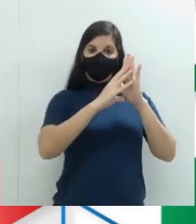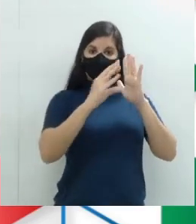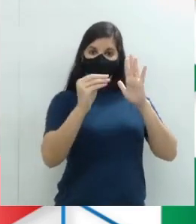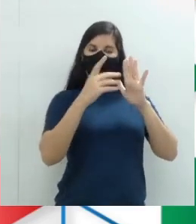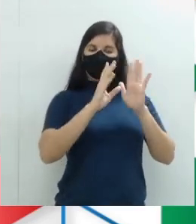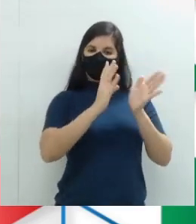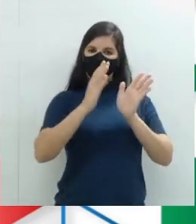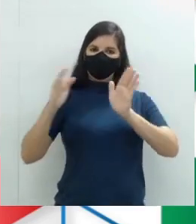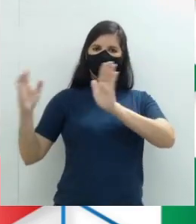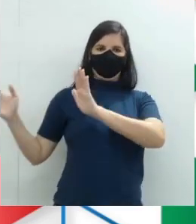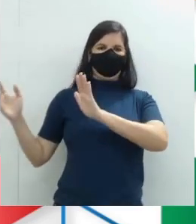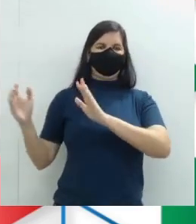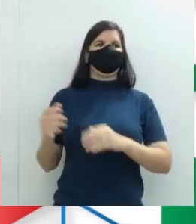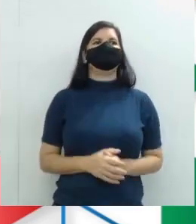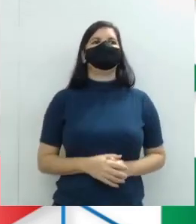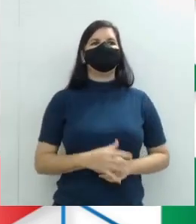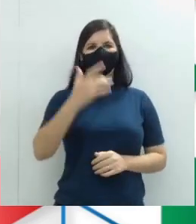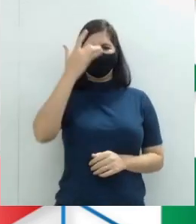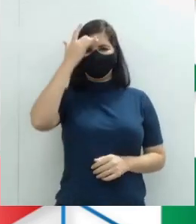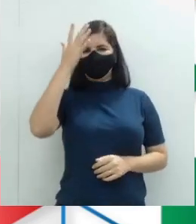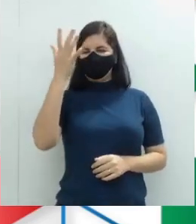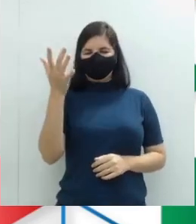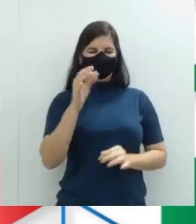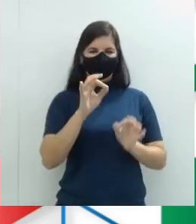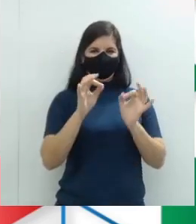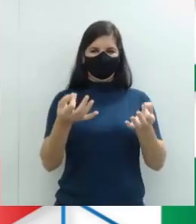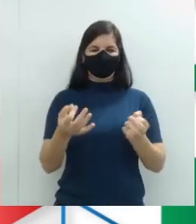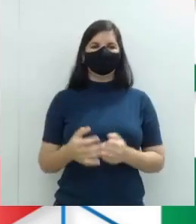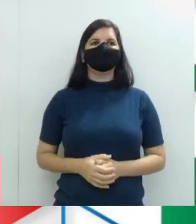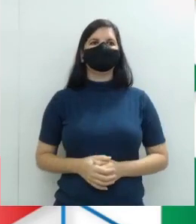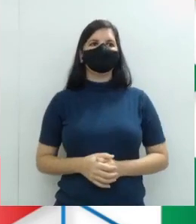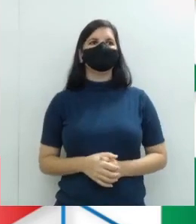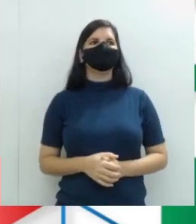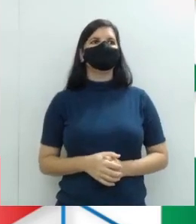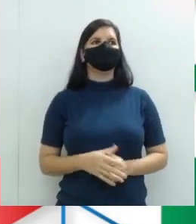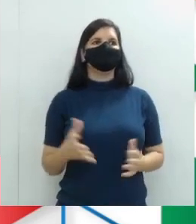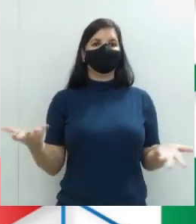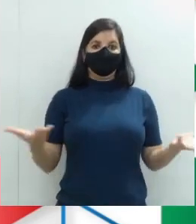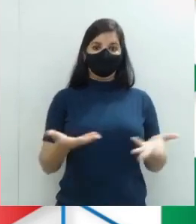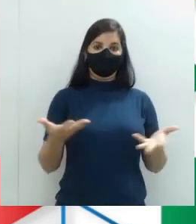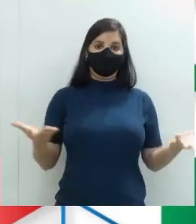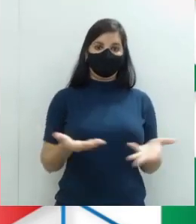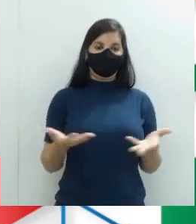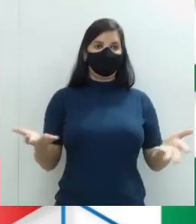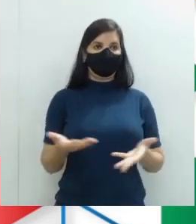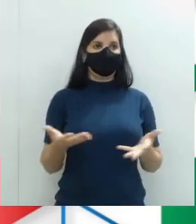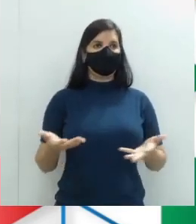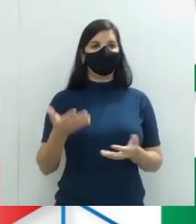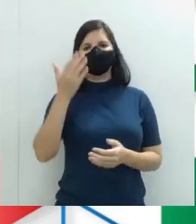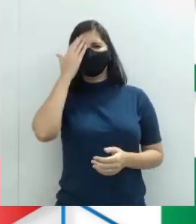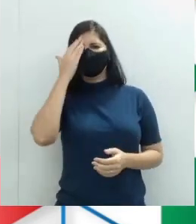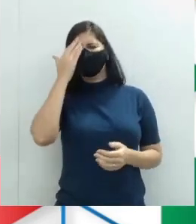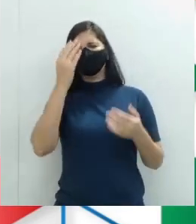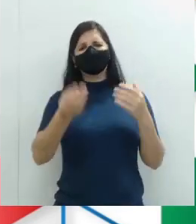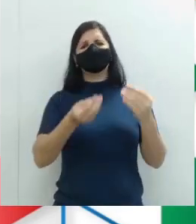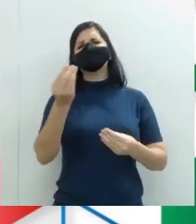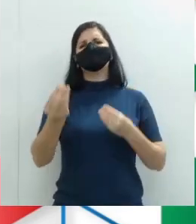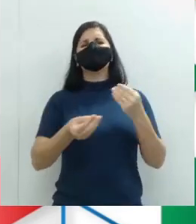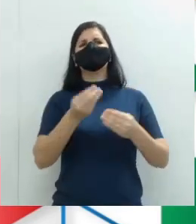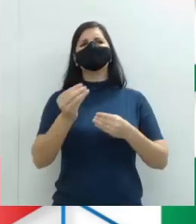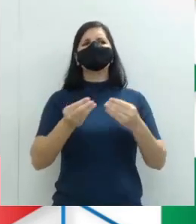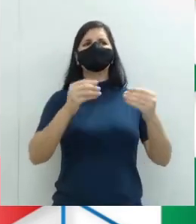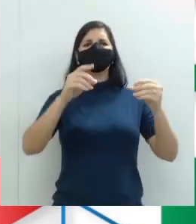AN menos 1 mais 5. É fácil, tranquilo, segue com a gente. Agora, como é que eu vou entender disso no